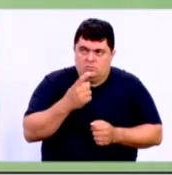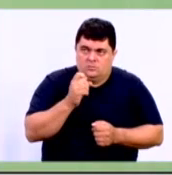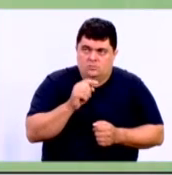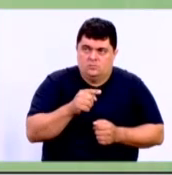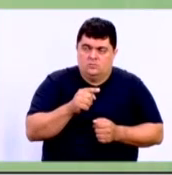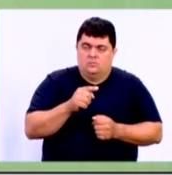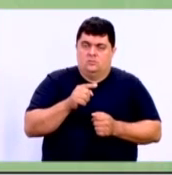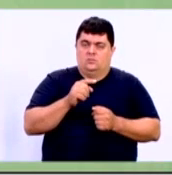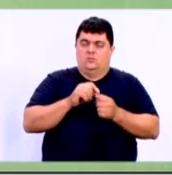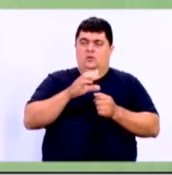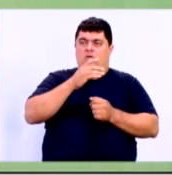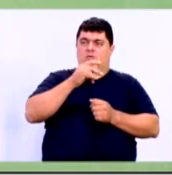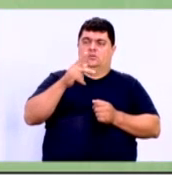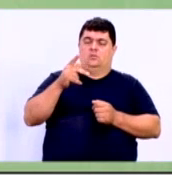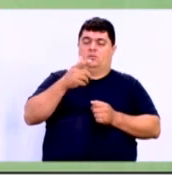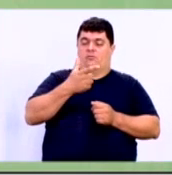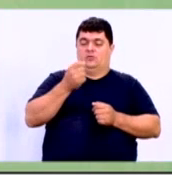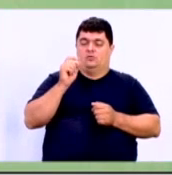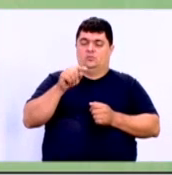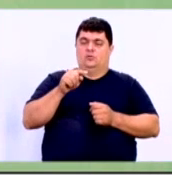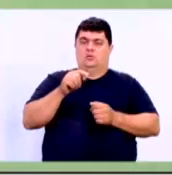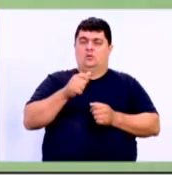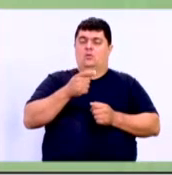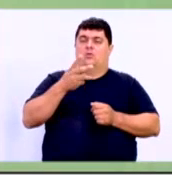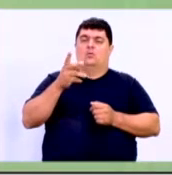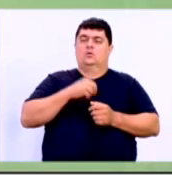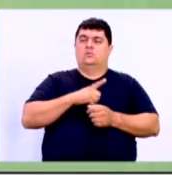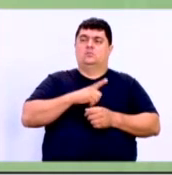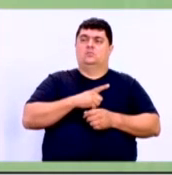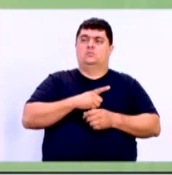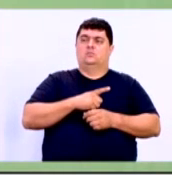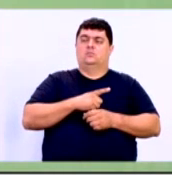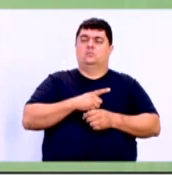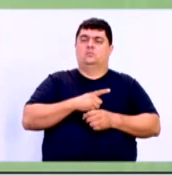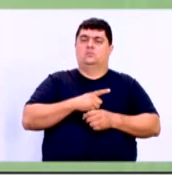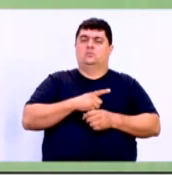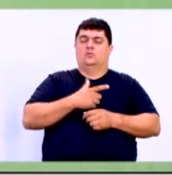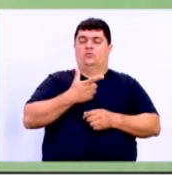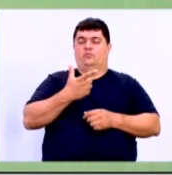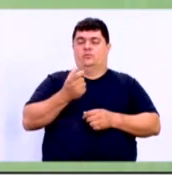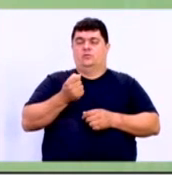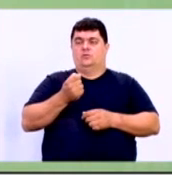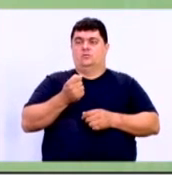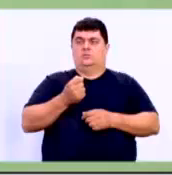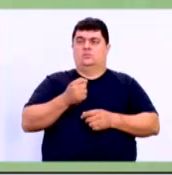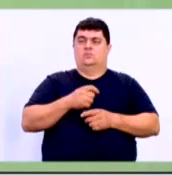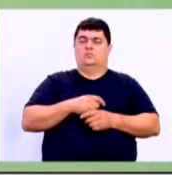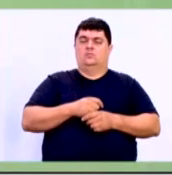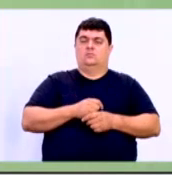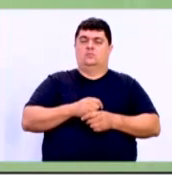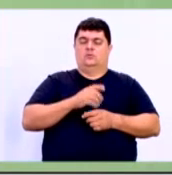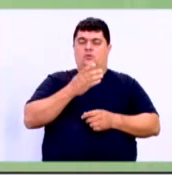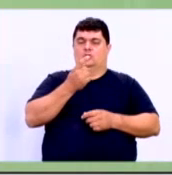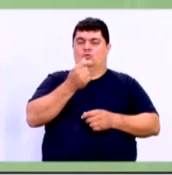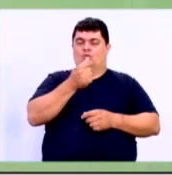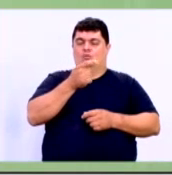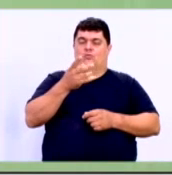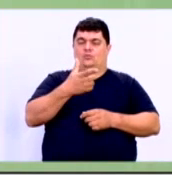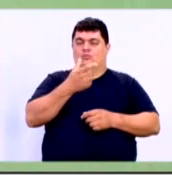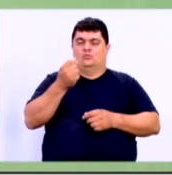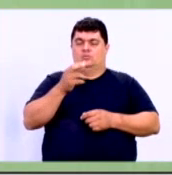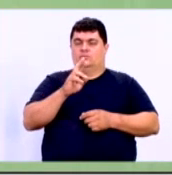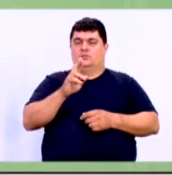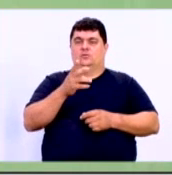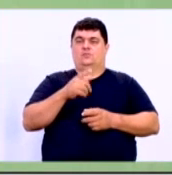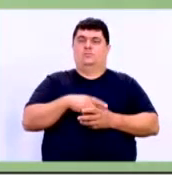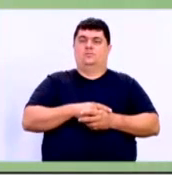valor total do meu CPP foi 20 mil. Quanto sobrou? 20 mil dividido por 1.000. O custo do meu produto foi R$20, o produto